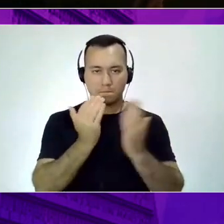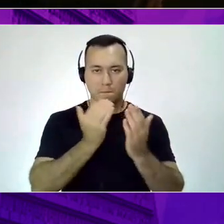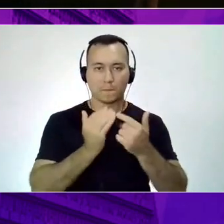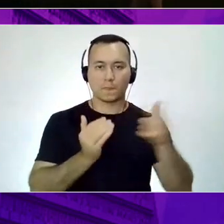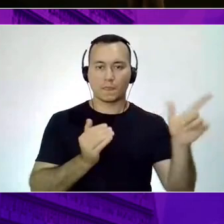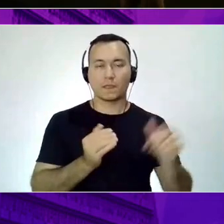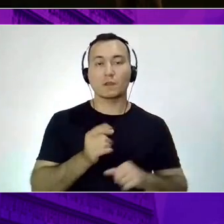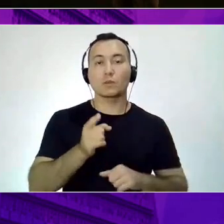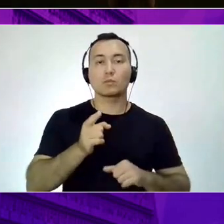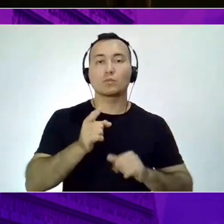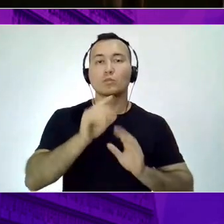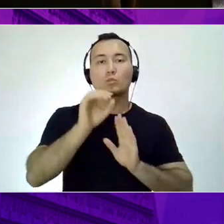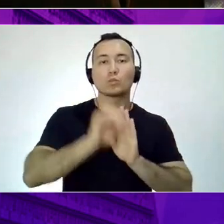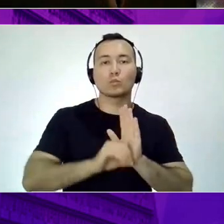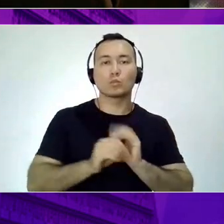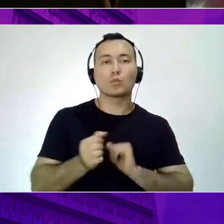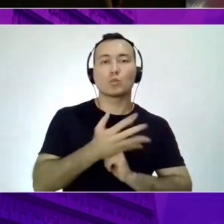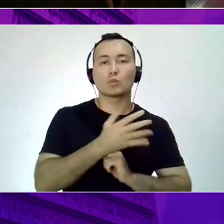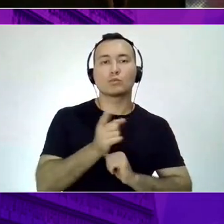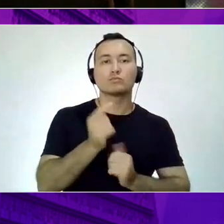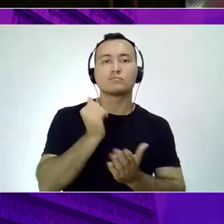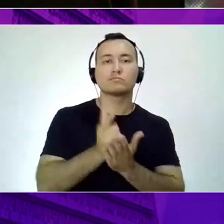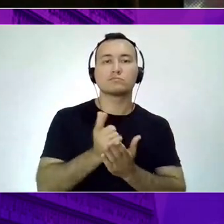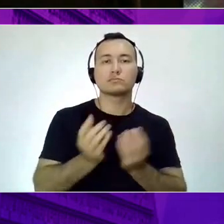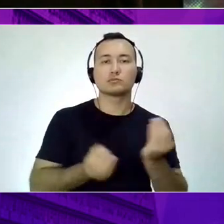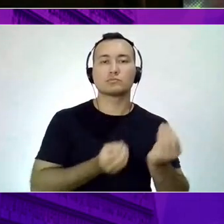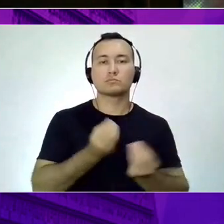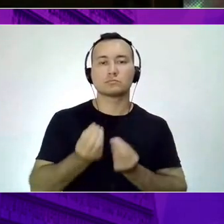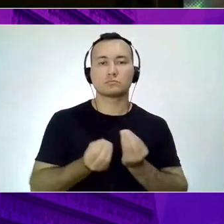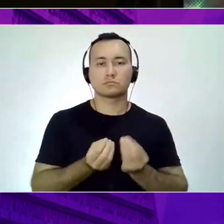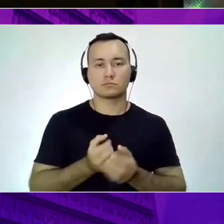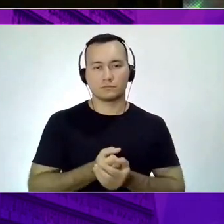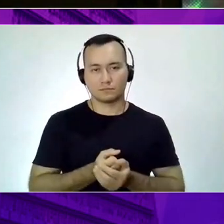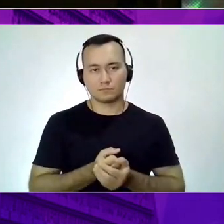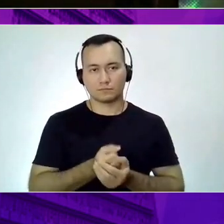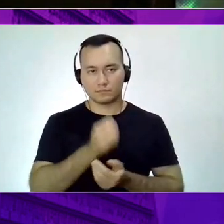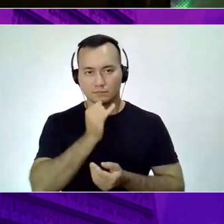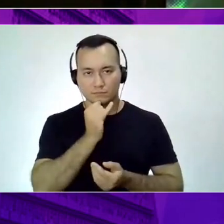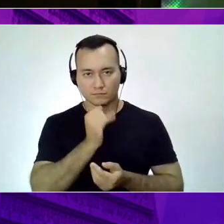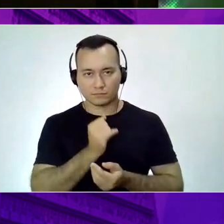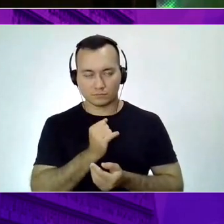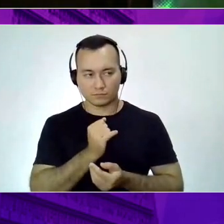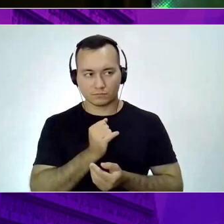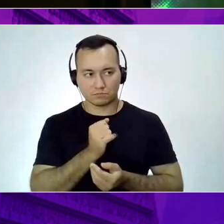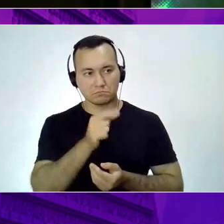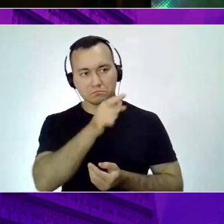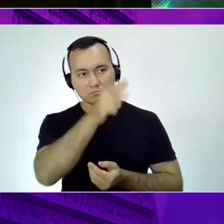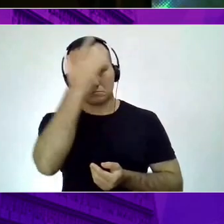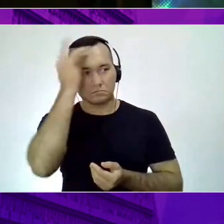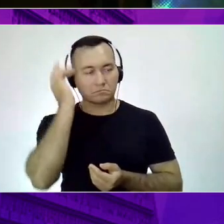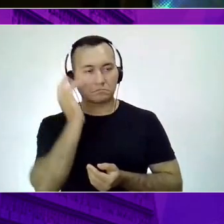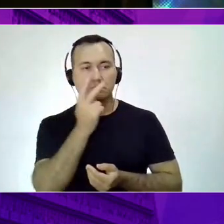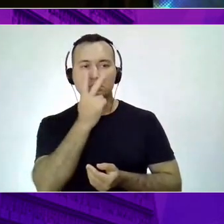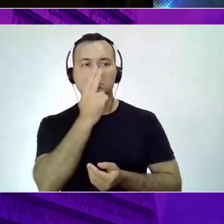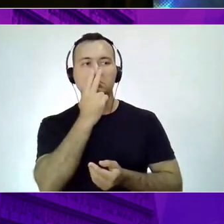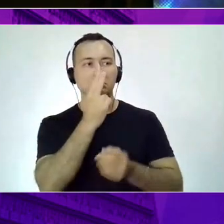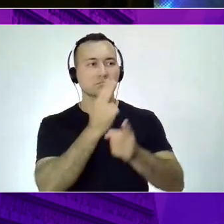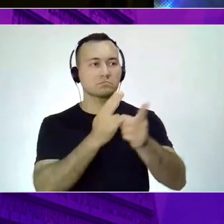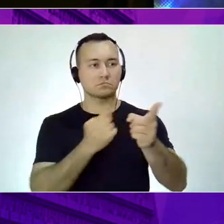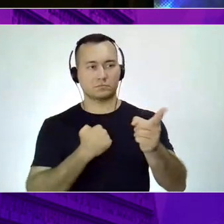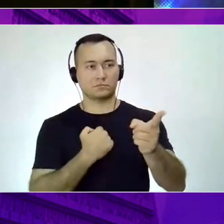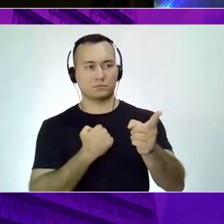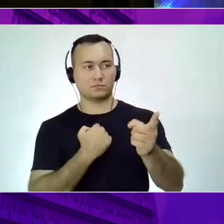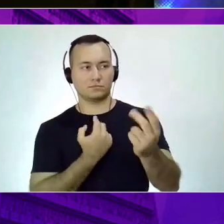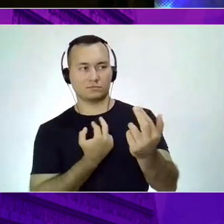certa confiança, ou que pessoas que têm a mesma característica que eu adquiriram aquele produto e